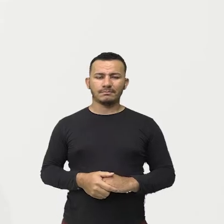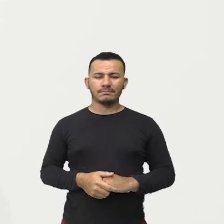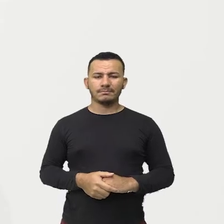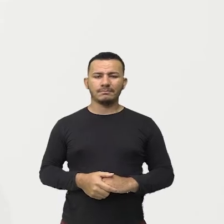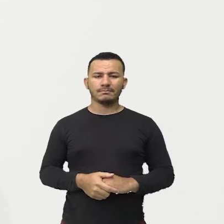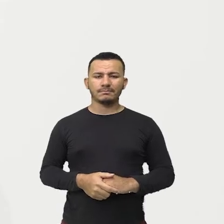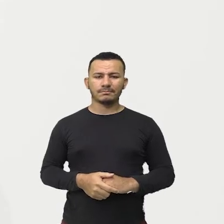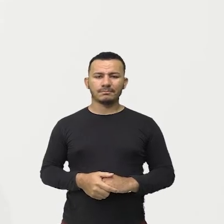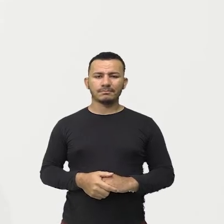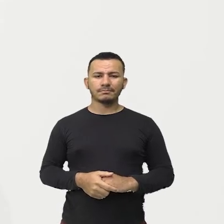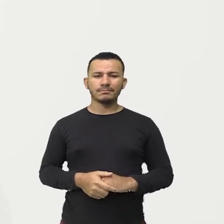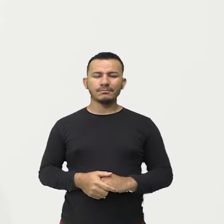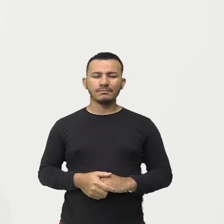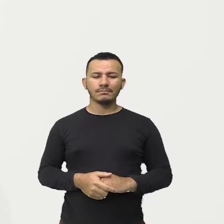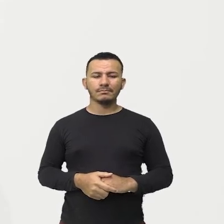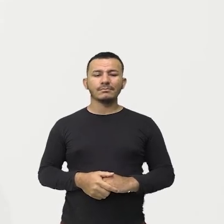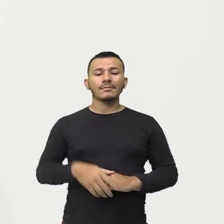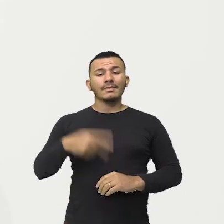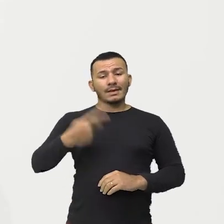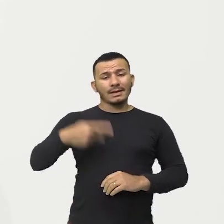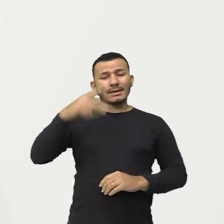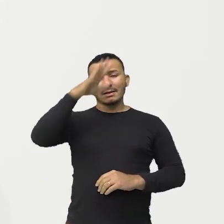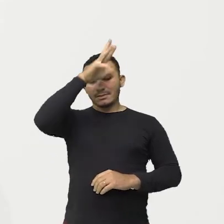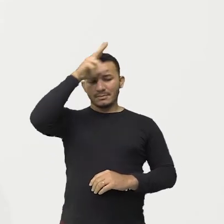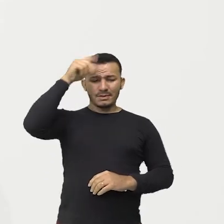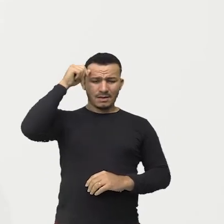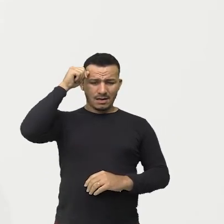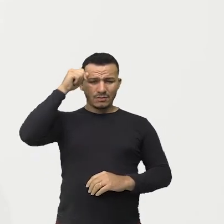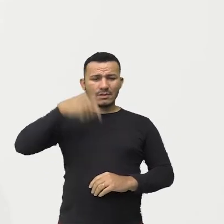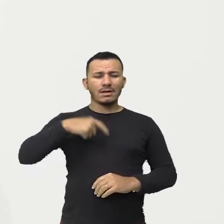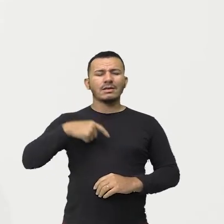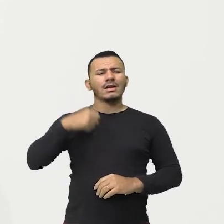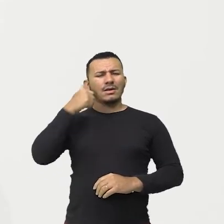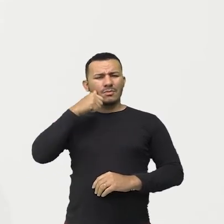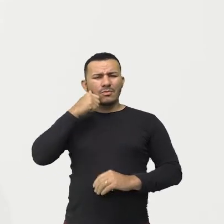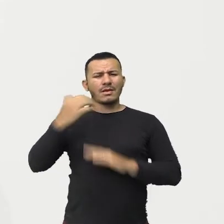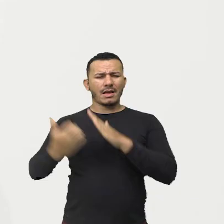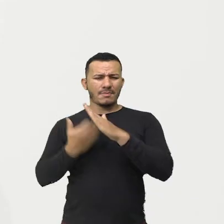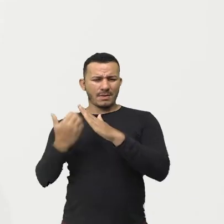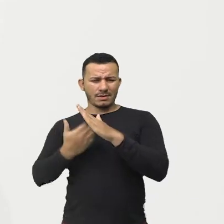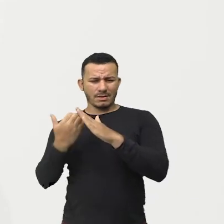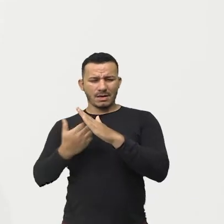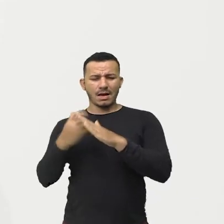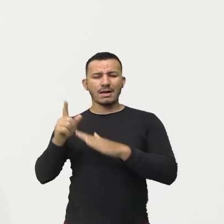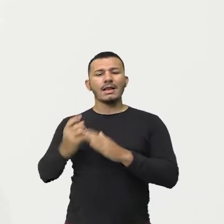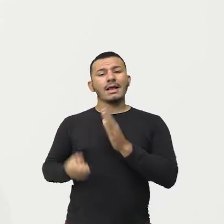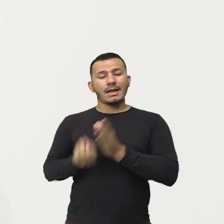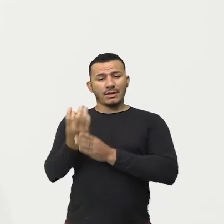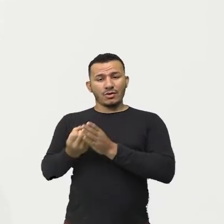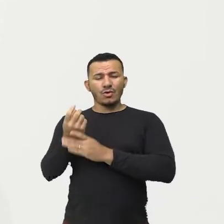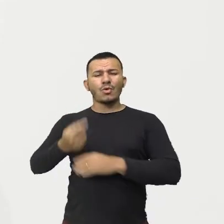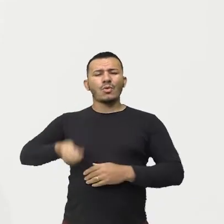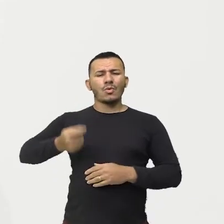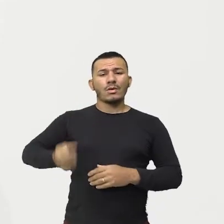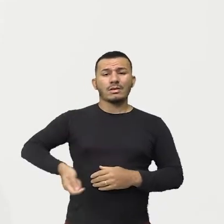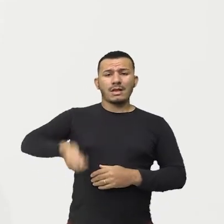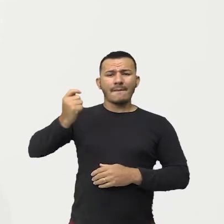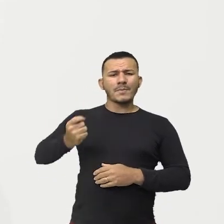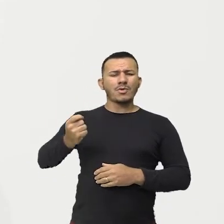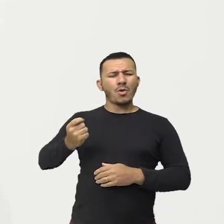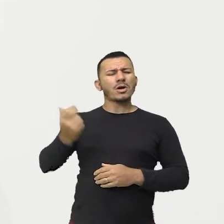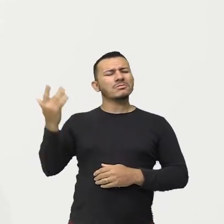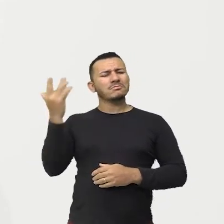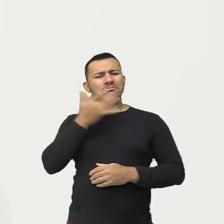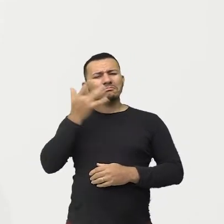valor numérico. Bom, em Manaus, a empresária Maria Iraci decidiu criar uma tapioca que faz inveja